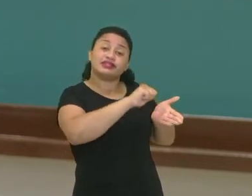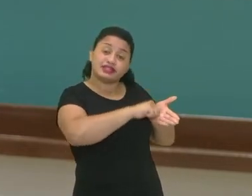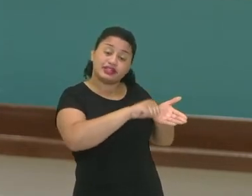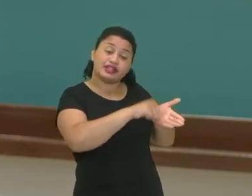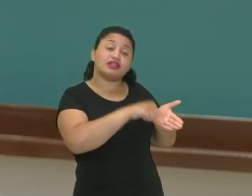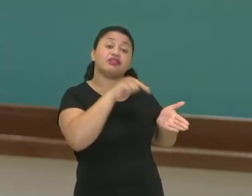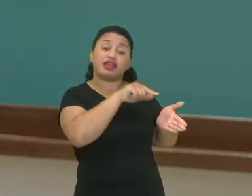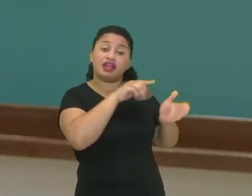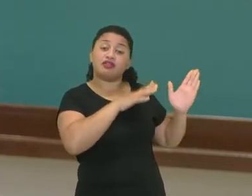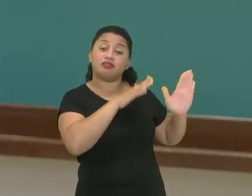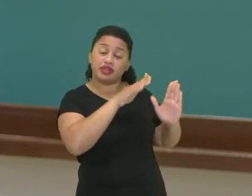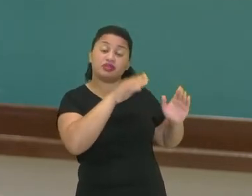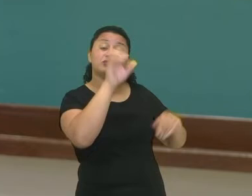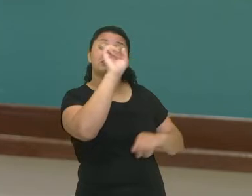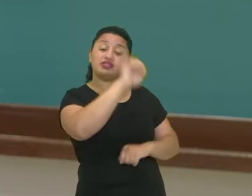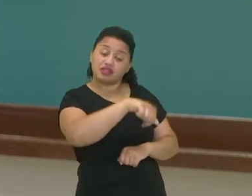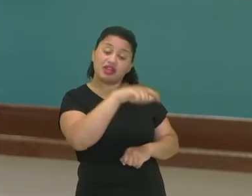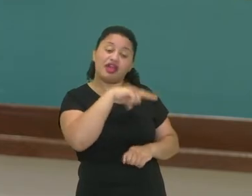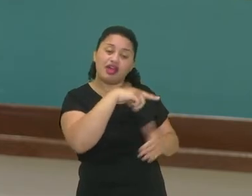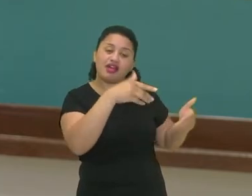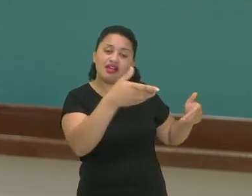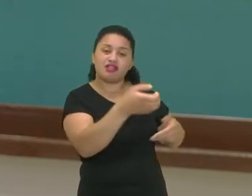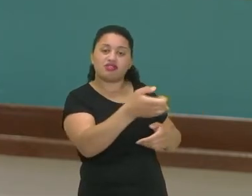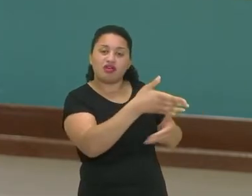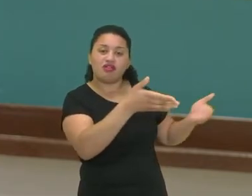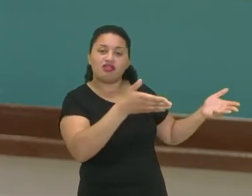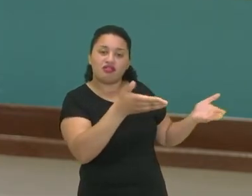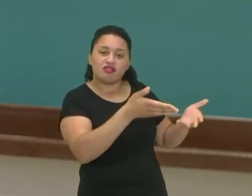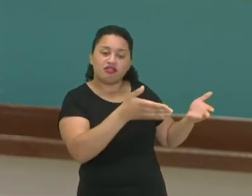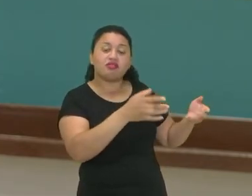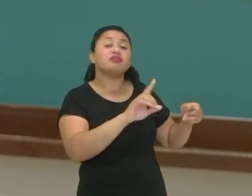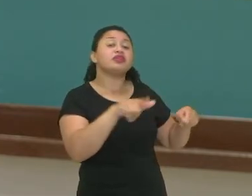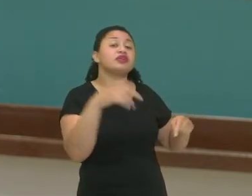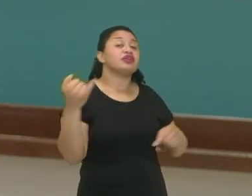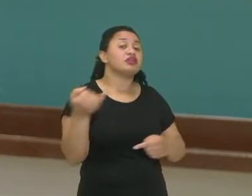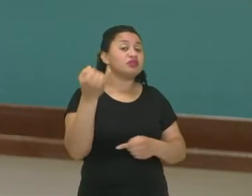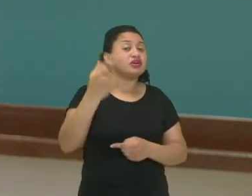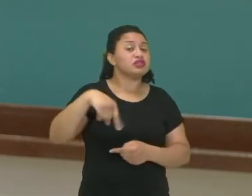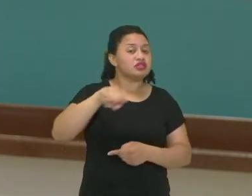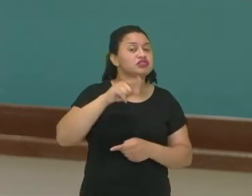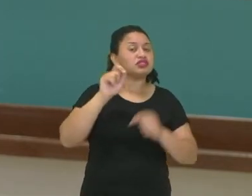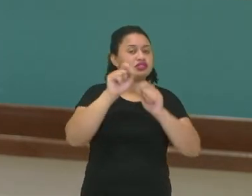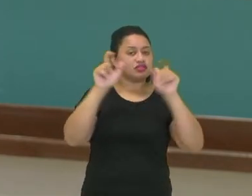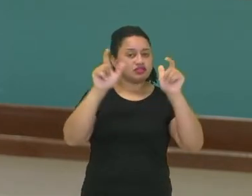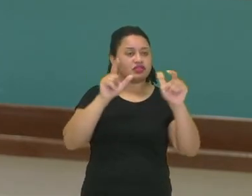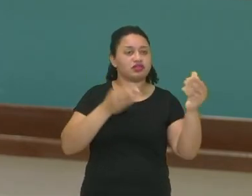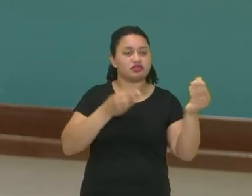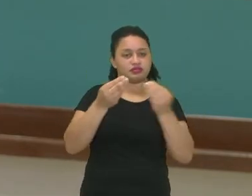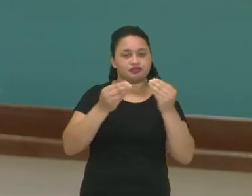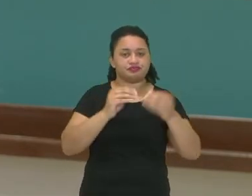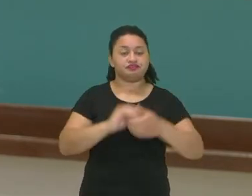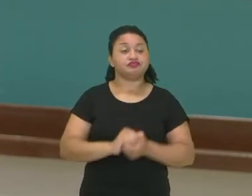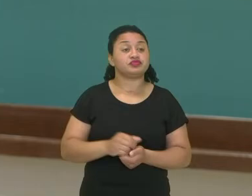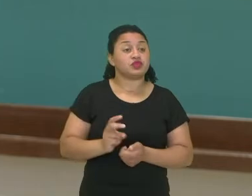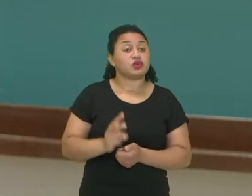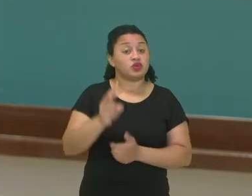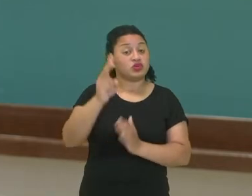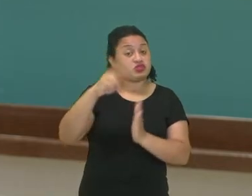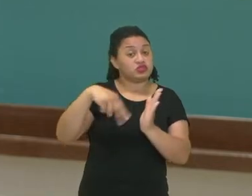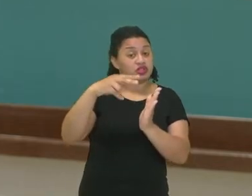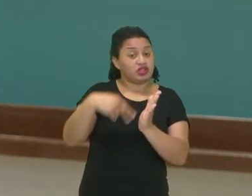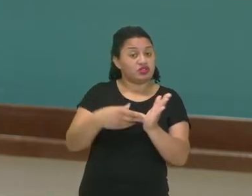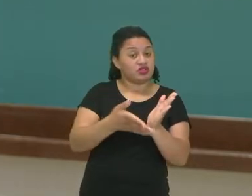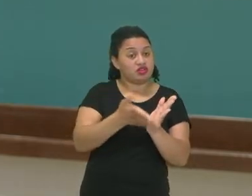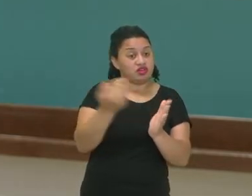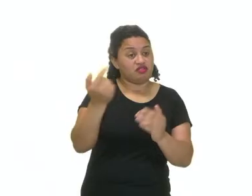tinha, né? Então é isso que é importante vocês observarem e ficarem atentos. Vamos continuar lá então. Acompanhem comigo a